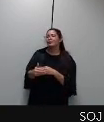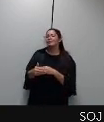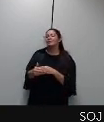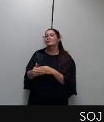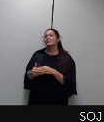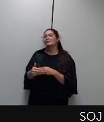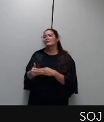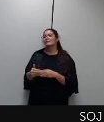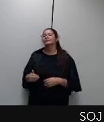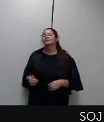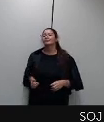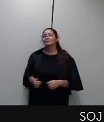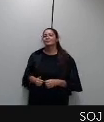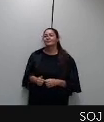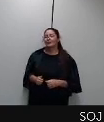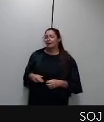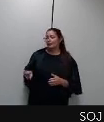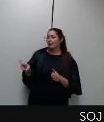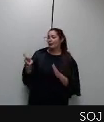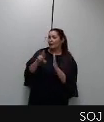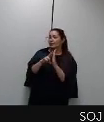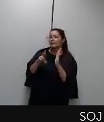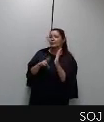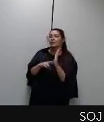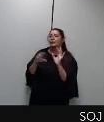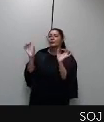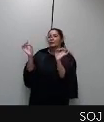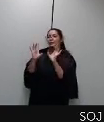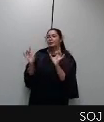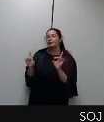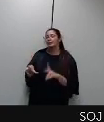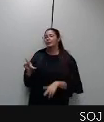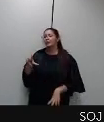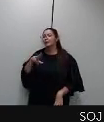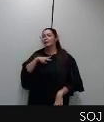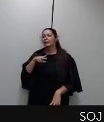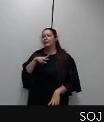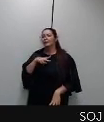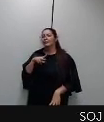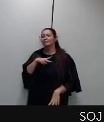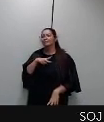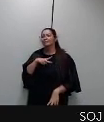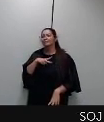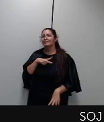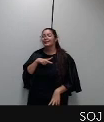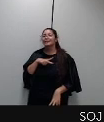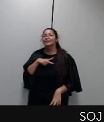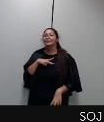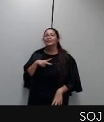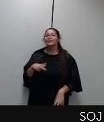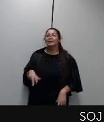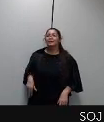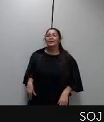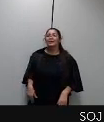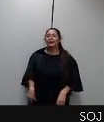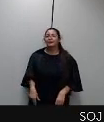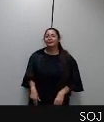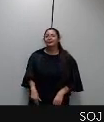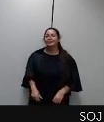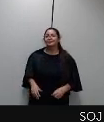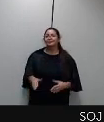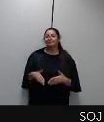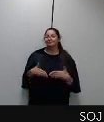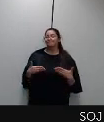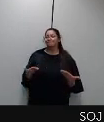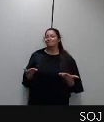provimento ao recurso especial do particular lavrará o acórdão o ministro Benedito Gonçalves